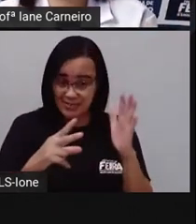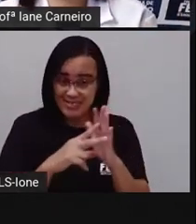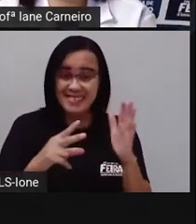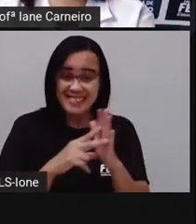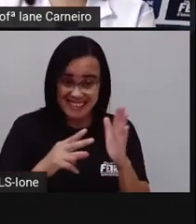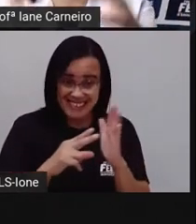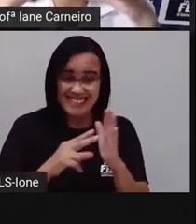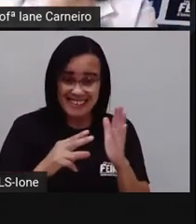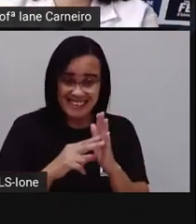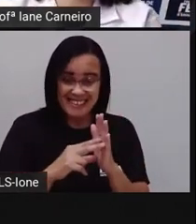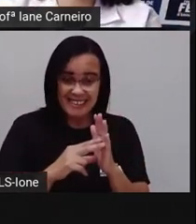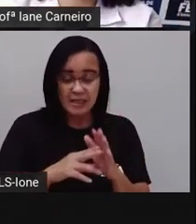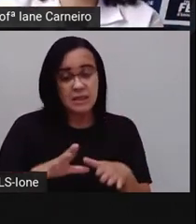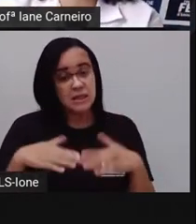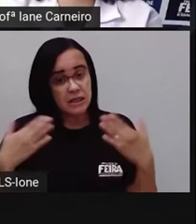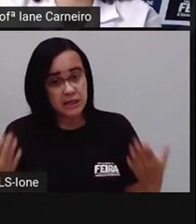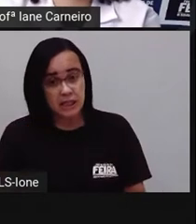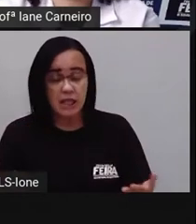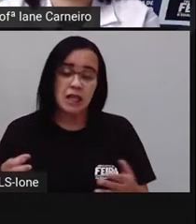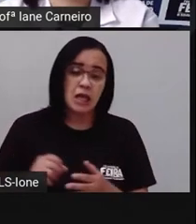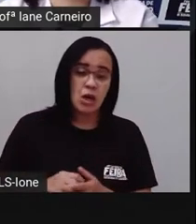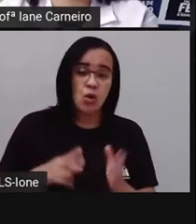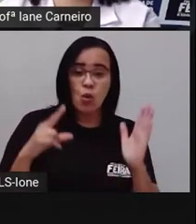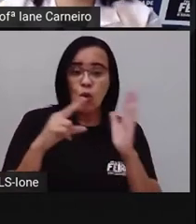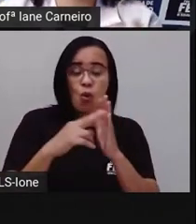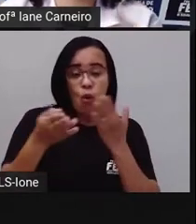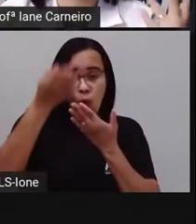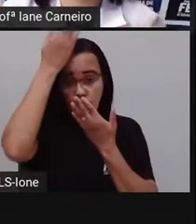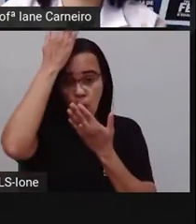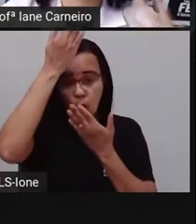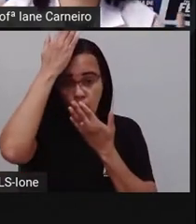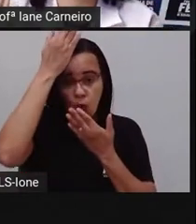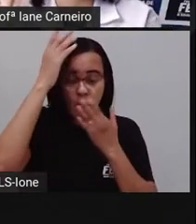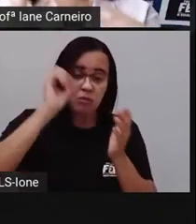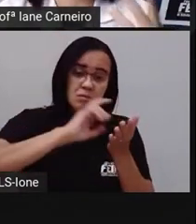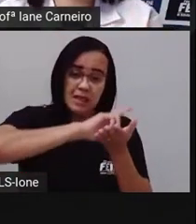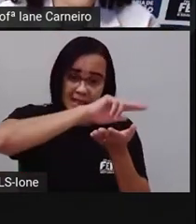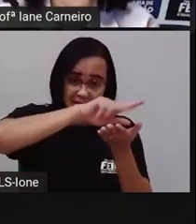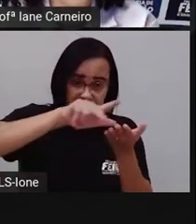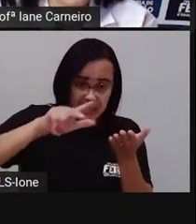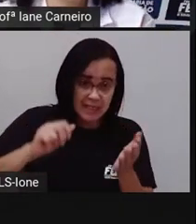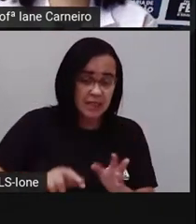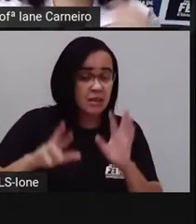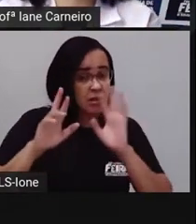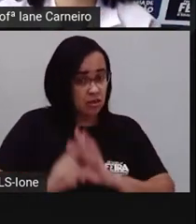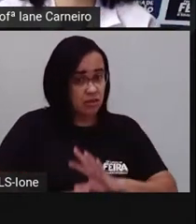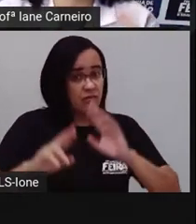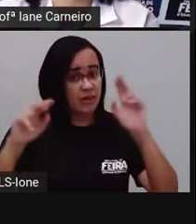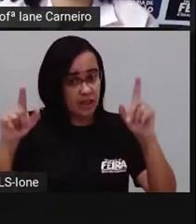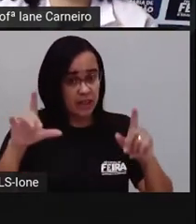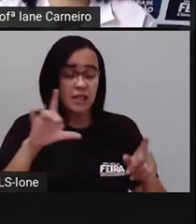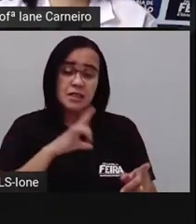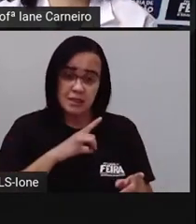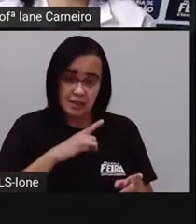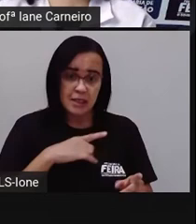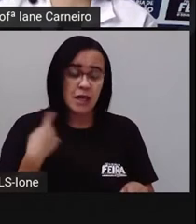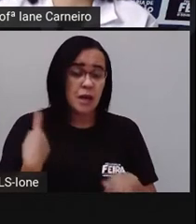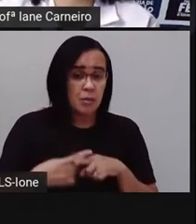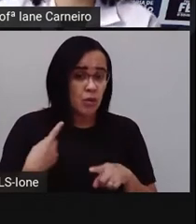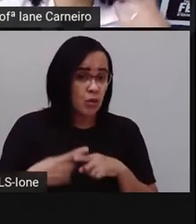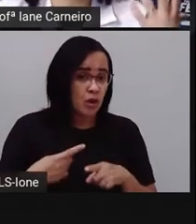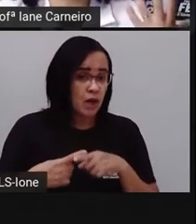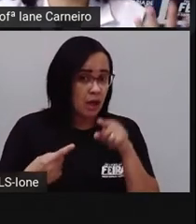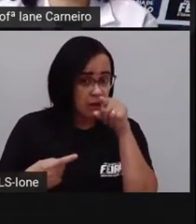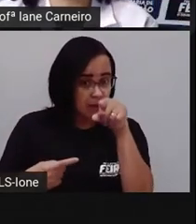os indígenas que moram aqui na região do Nordeste, eles vão ter características um pouco diferentes da de Sônia Guajajara,